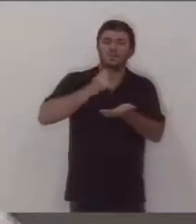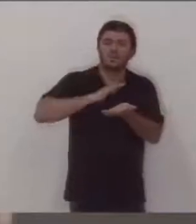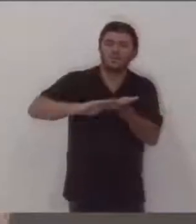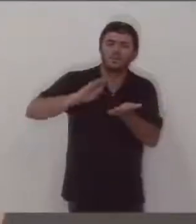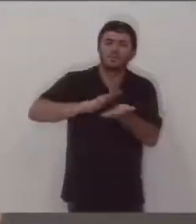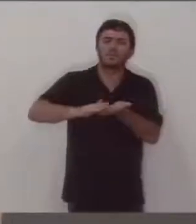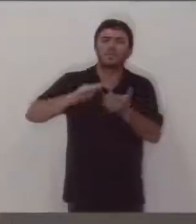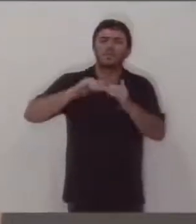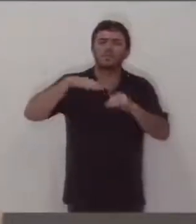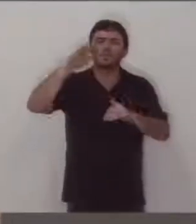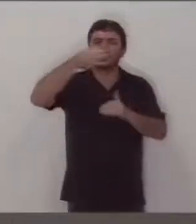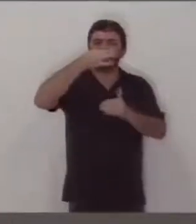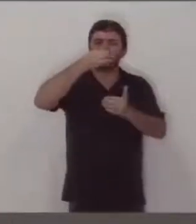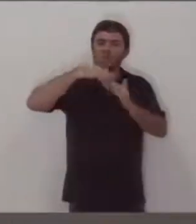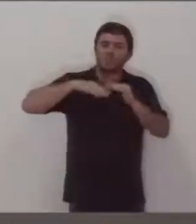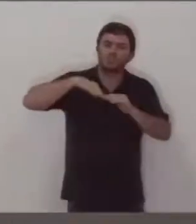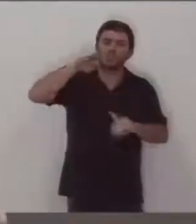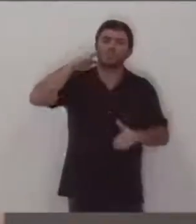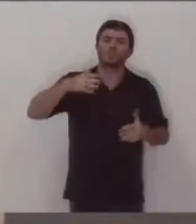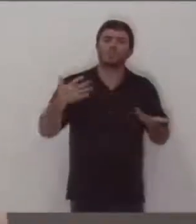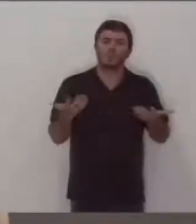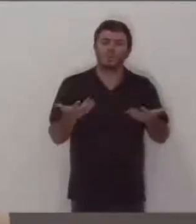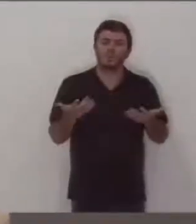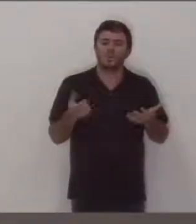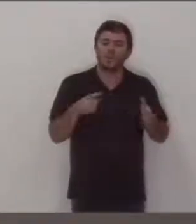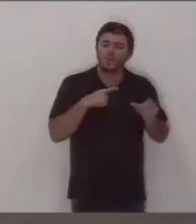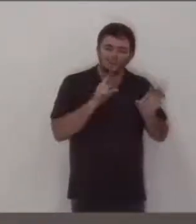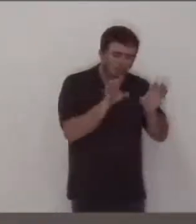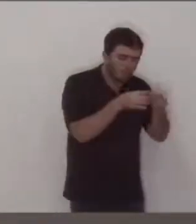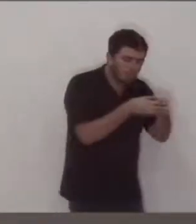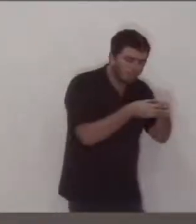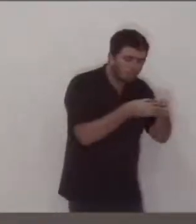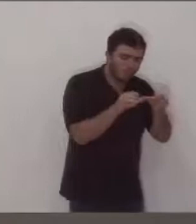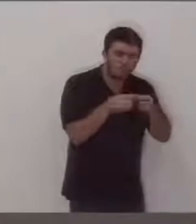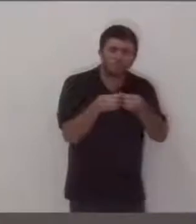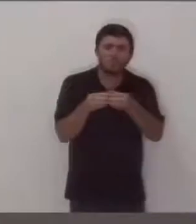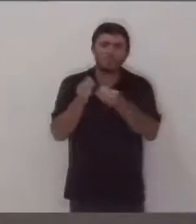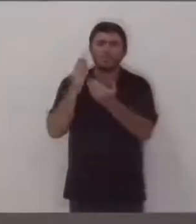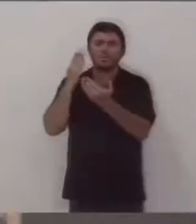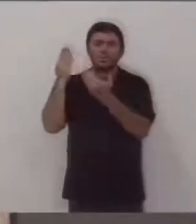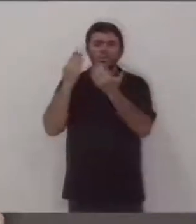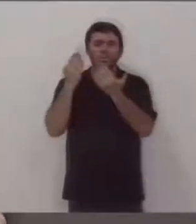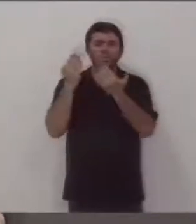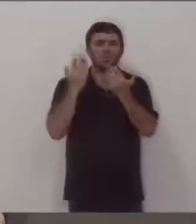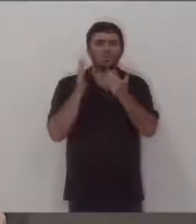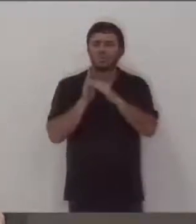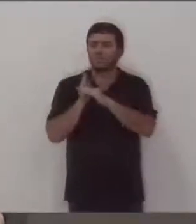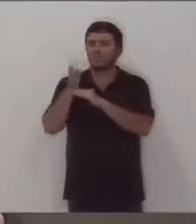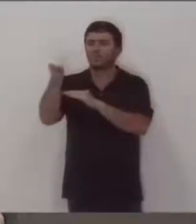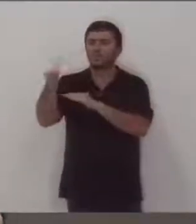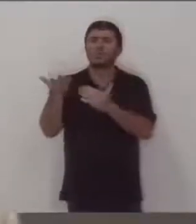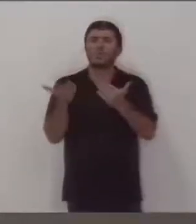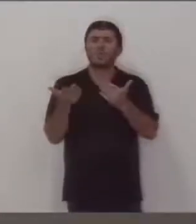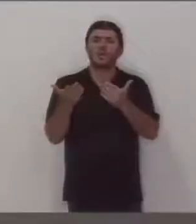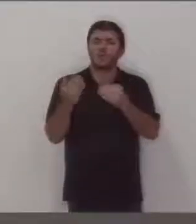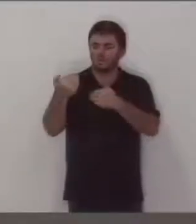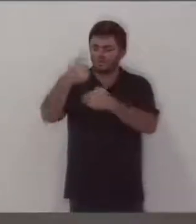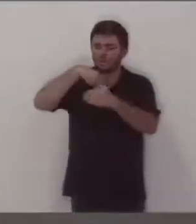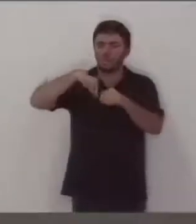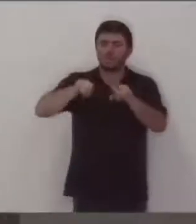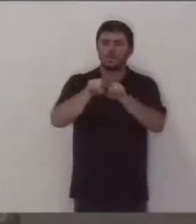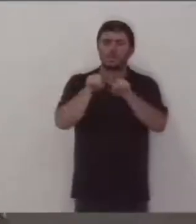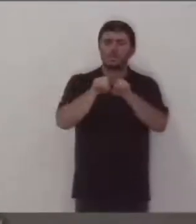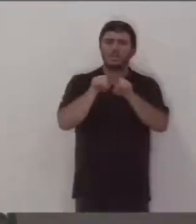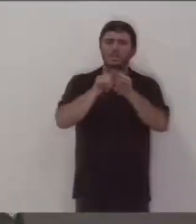para que pequenos grupos ali com as psicólogas, elas possam, né, frequentar, visitar, de repente a própria Câmara também, a gente abrir um